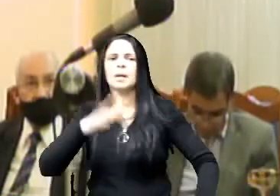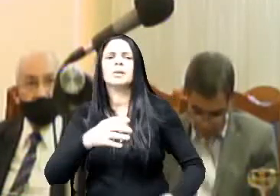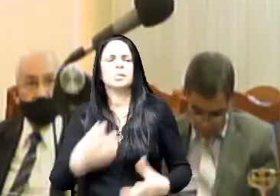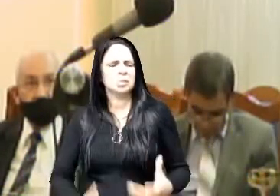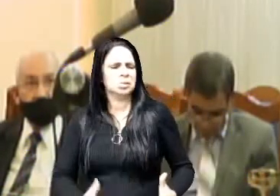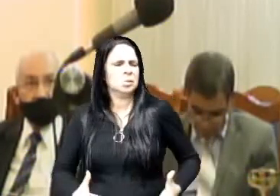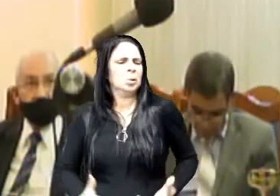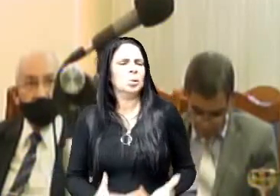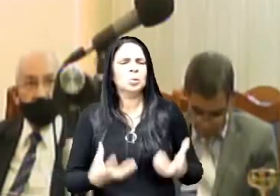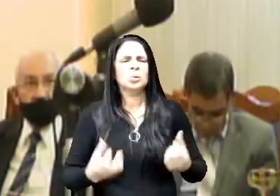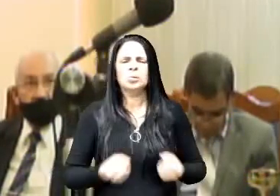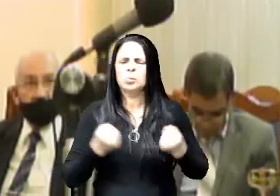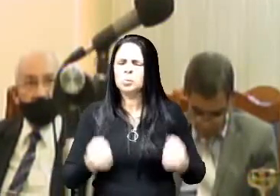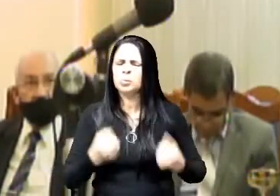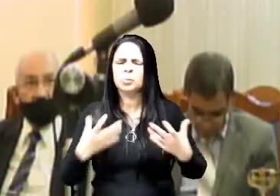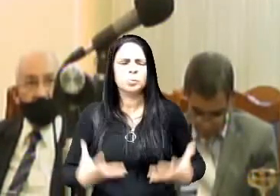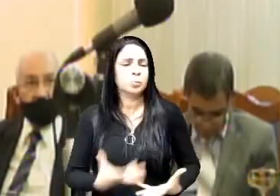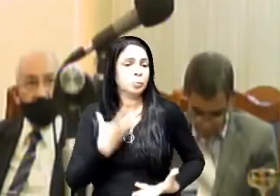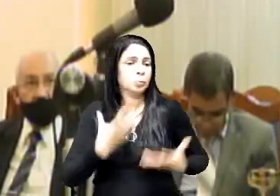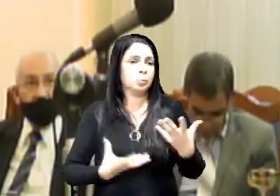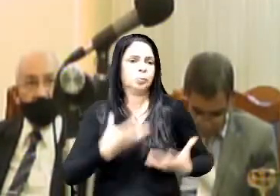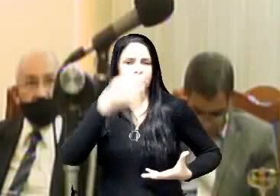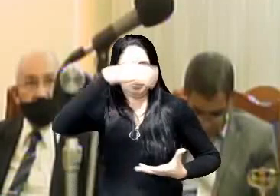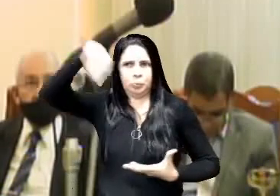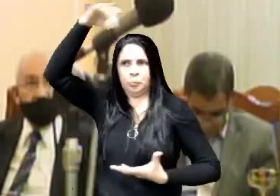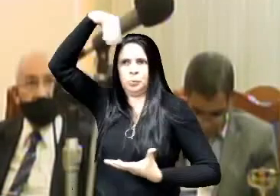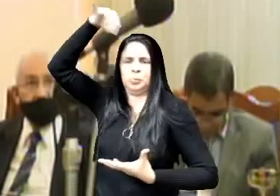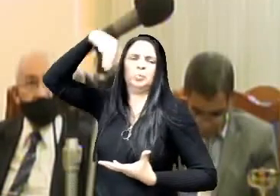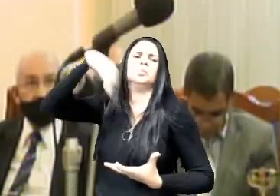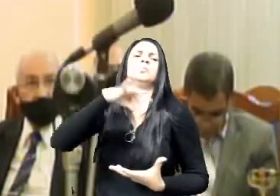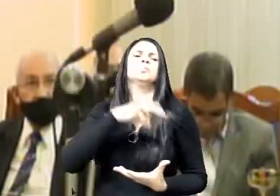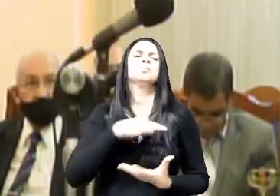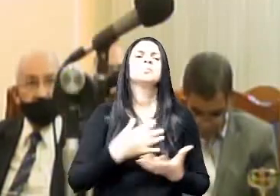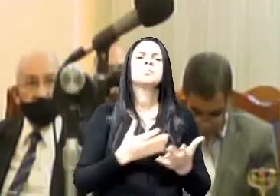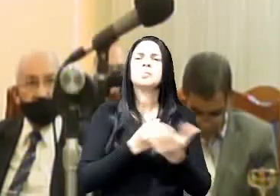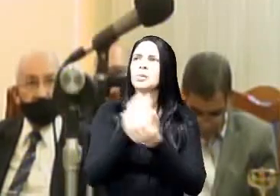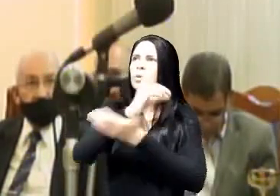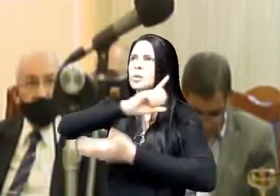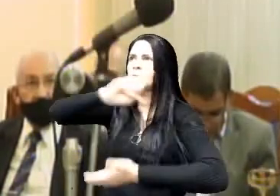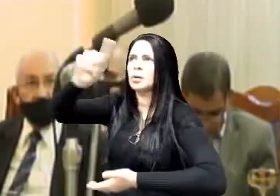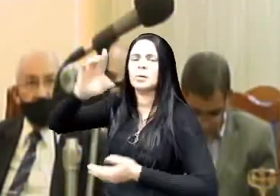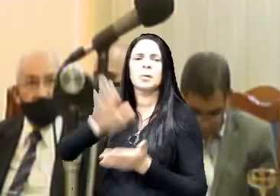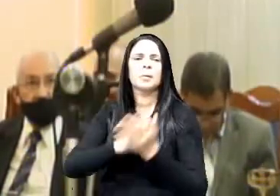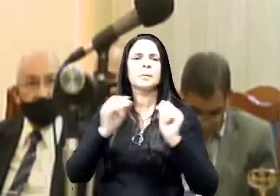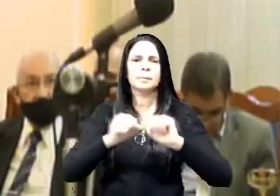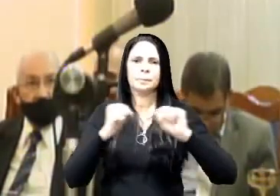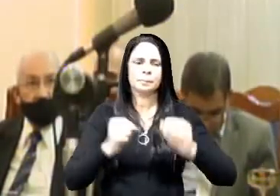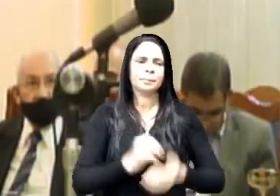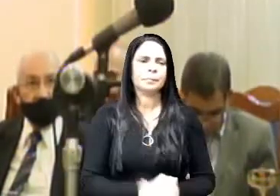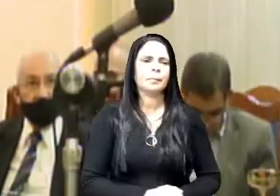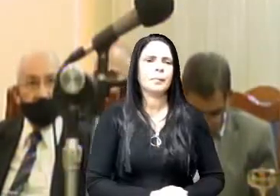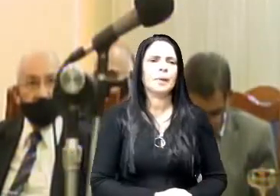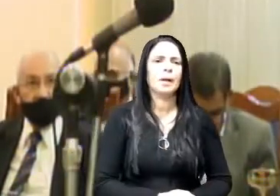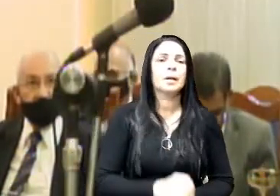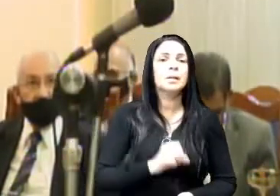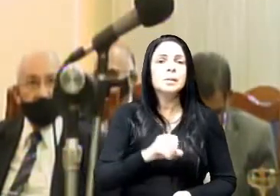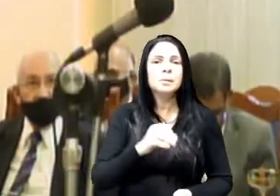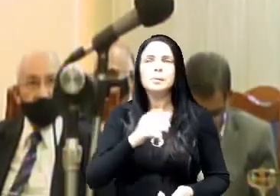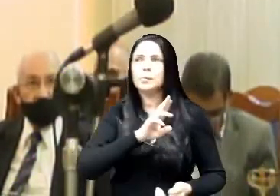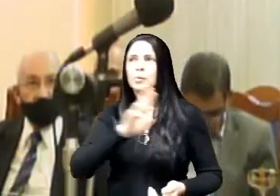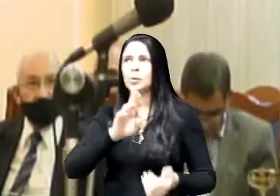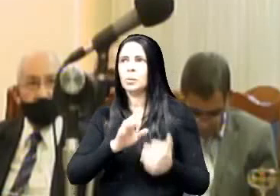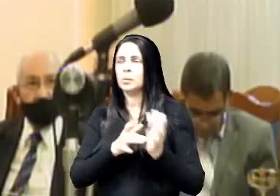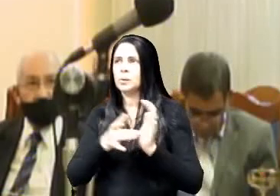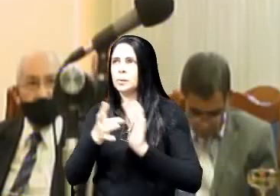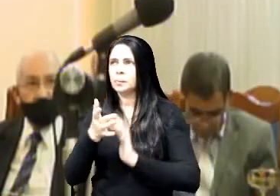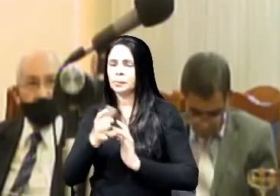Espírito Santo da glória de Deus. Aleluia, glória a Deus. Aleluia, se pelo nome de Cristo sois